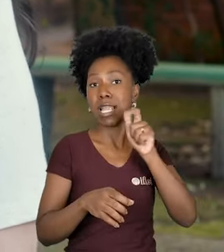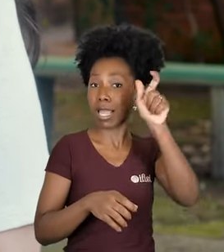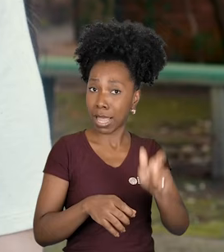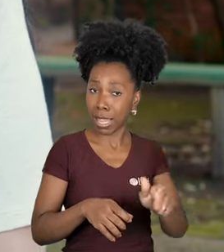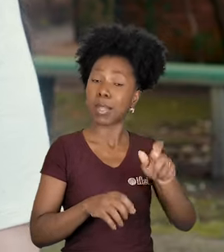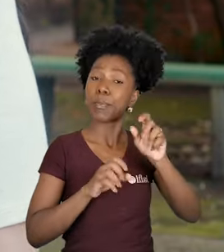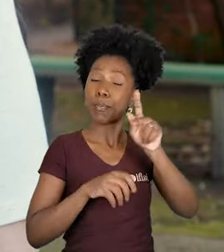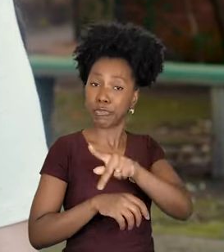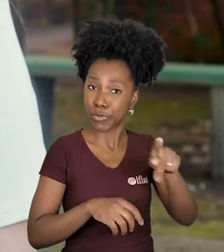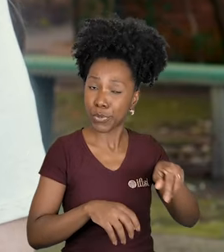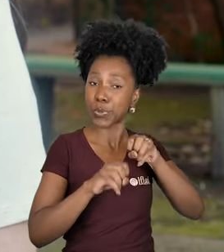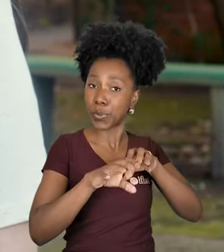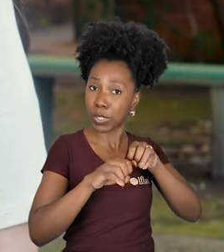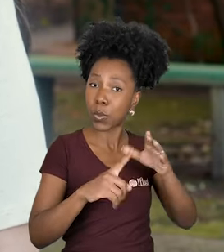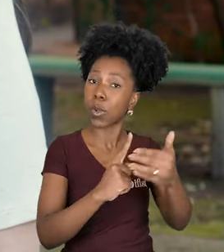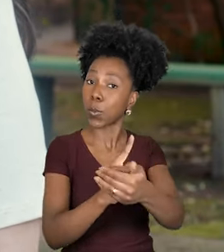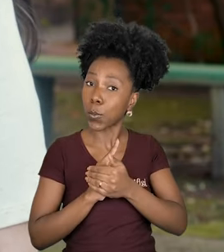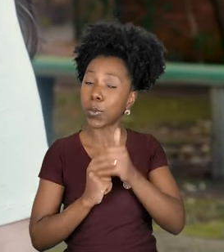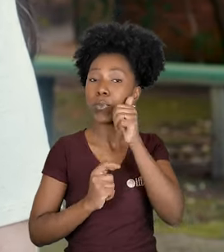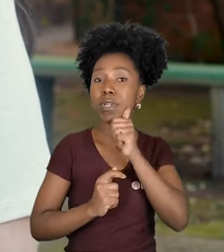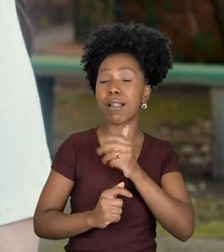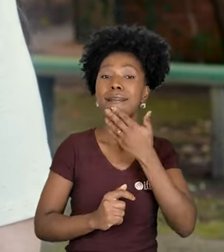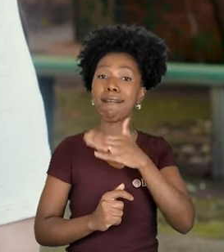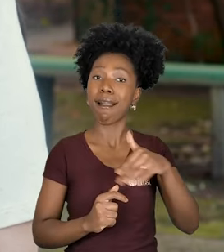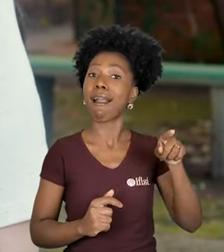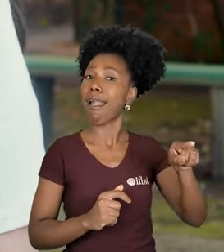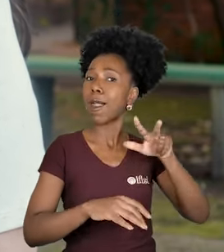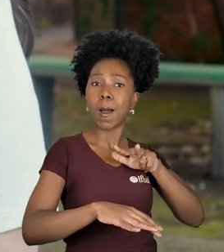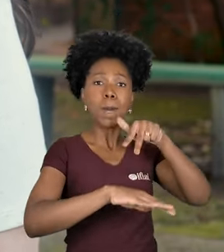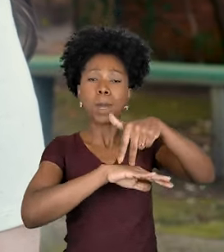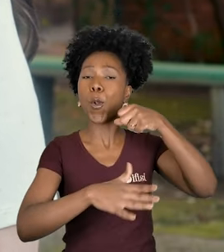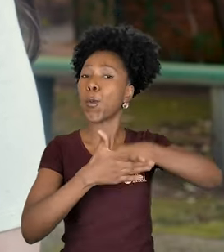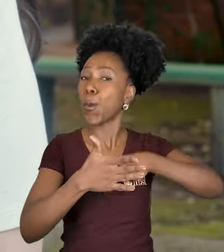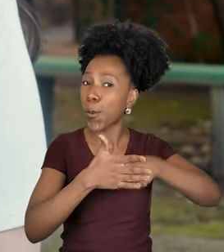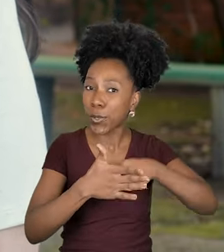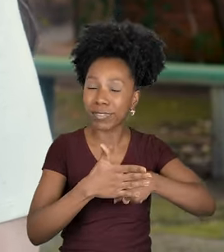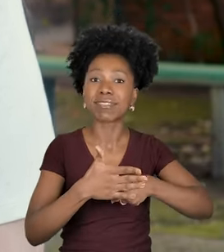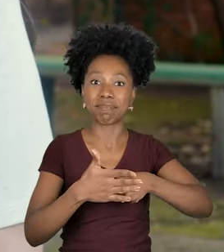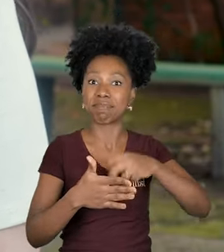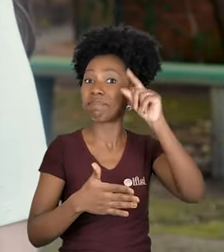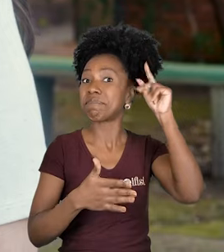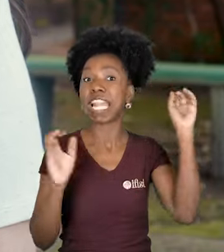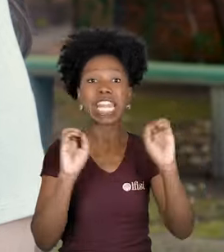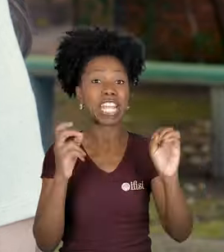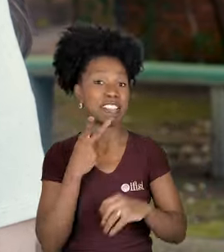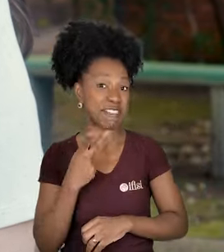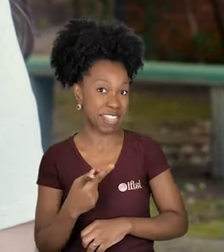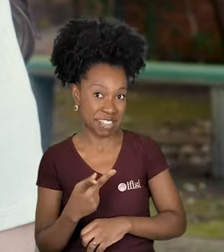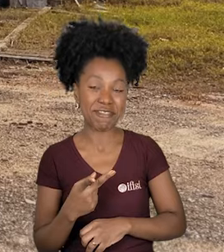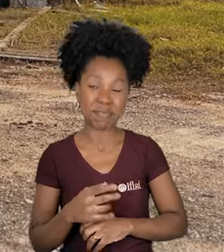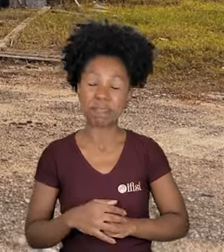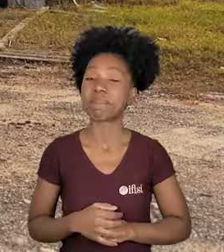uma educadora que acolheu outras mulheres e crianças e que sempre se colocou à frente, né, de uma luta que na época nem se